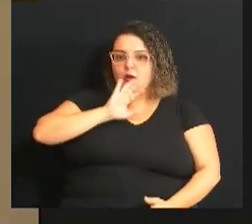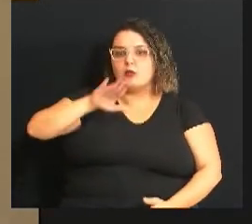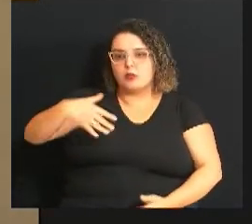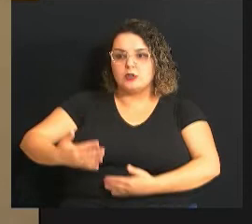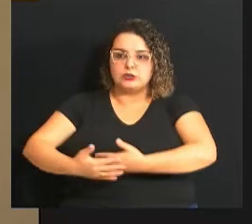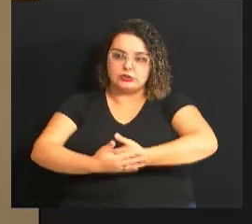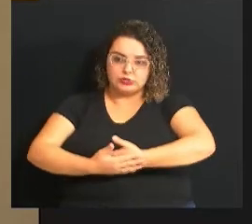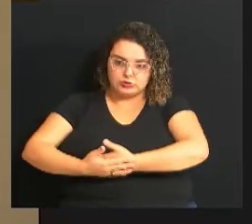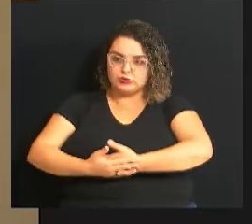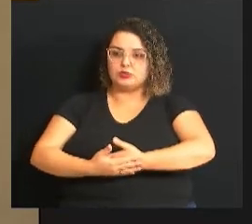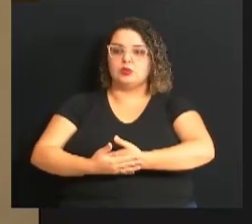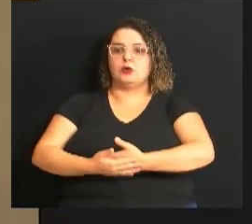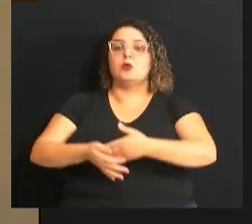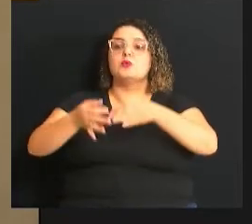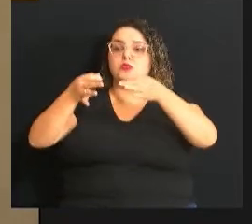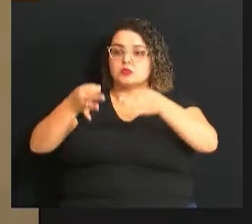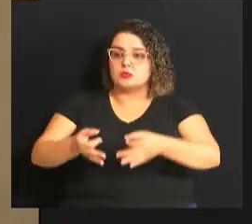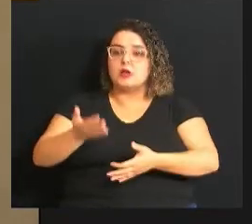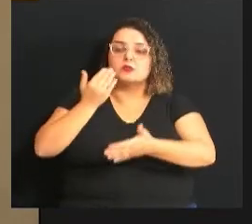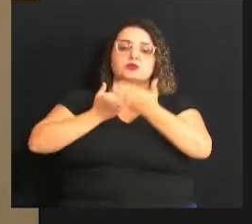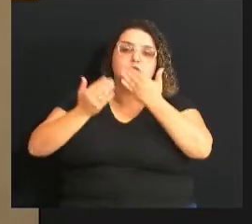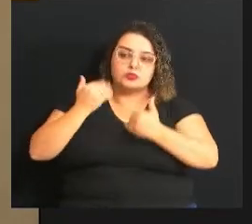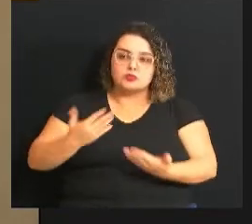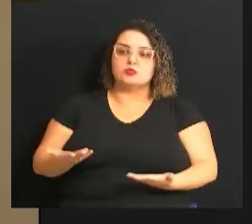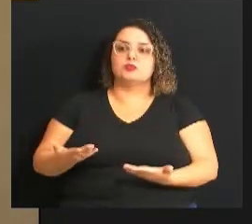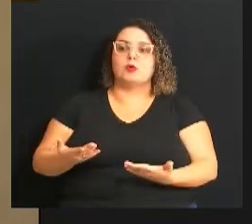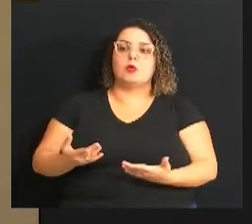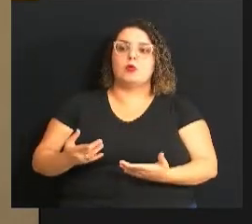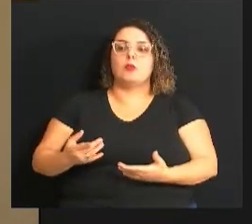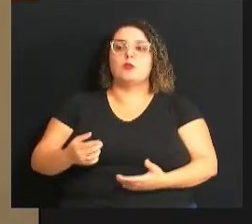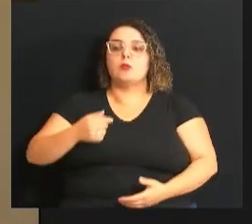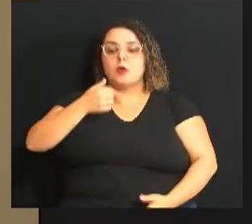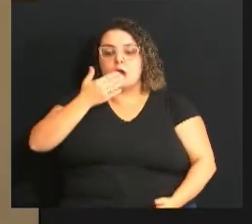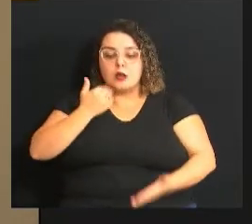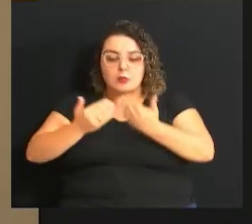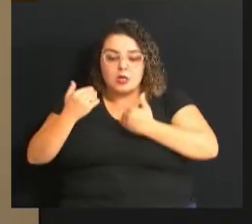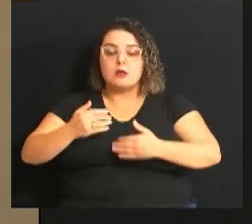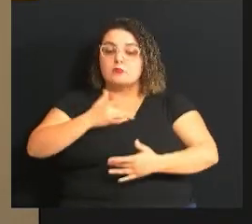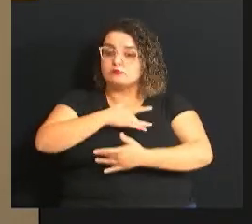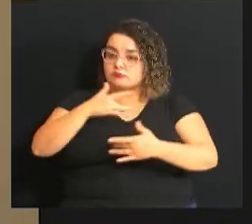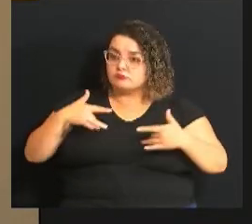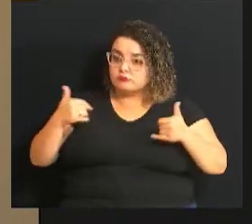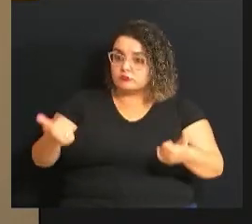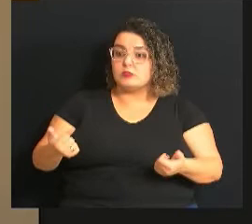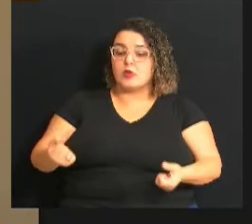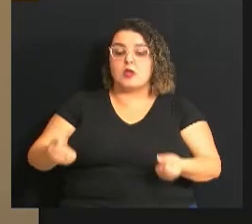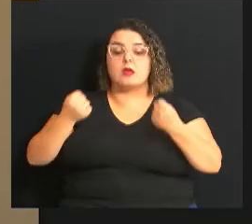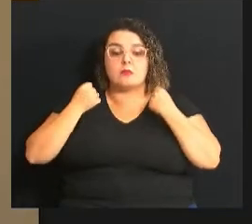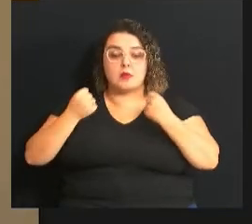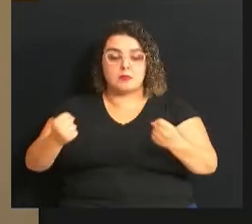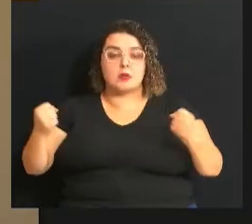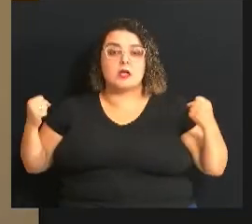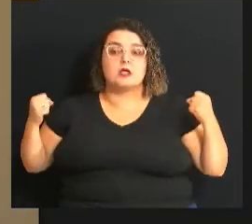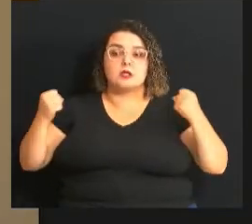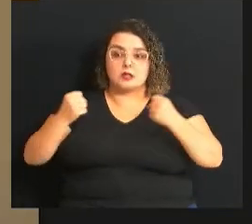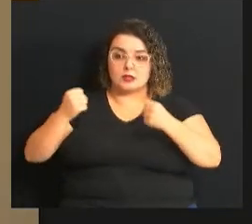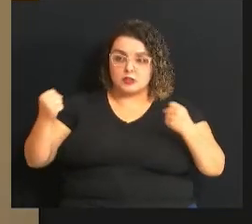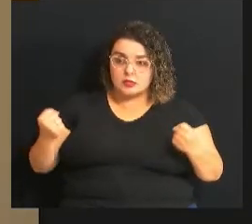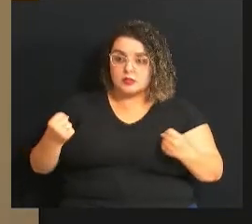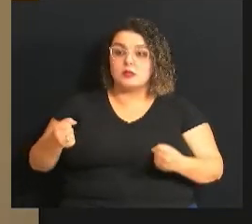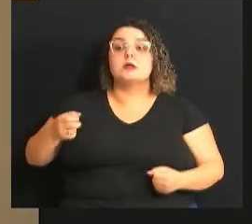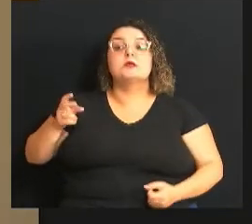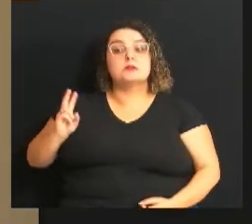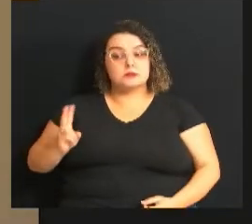a introdução correta dos alimentos, uma dieta saudável, a realização de atividade física, isso é extremamente importante